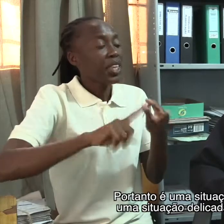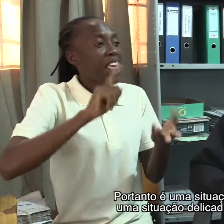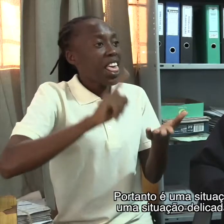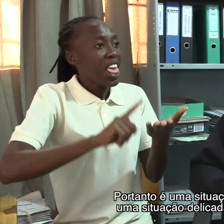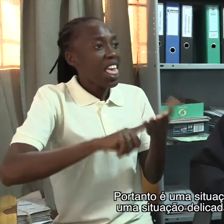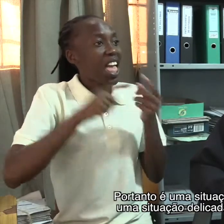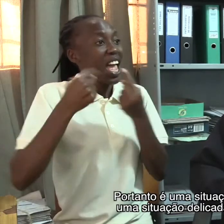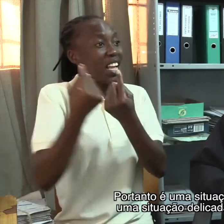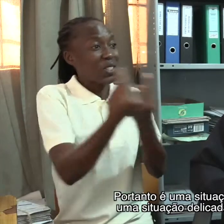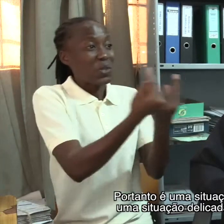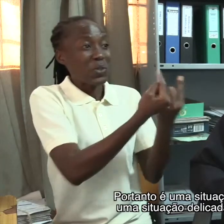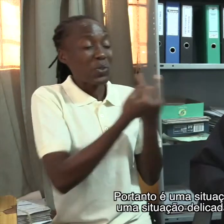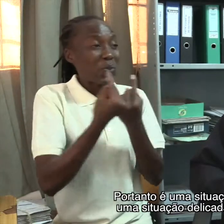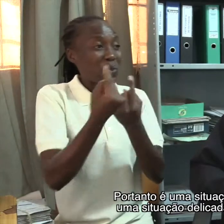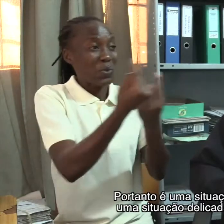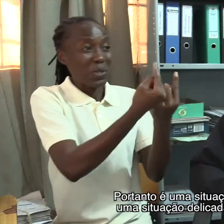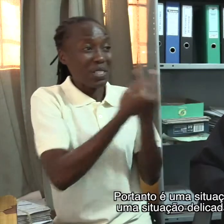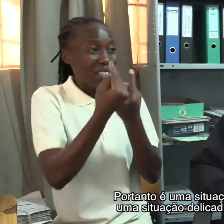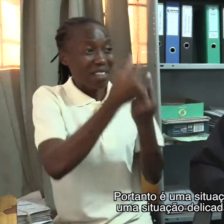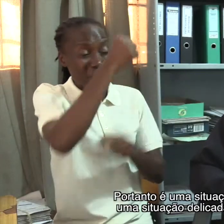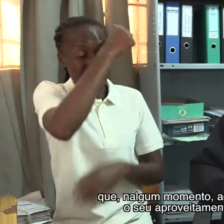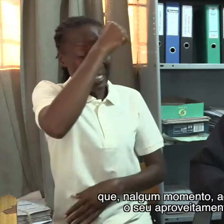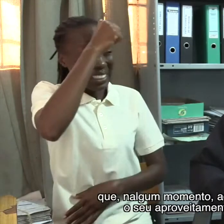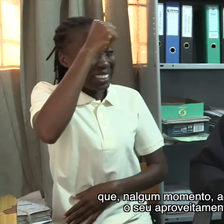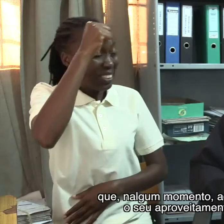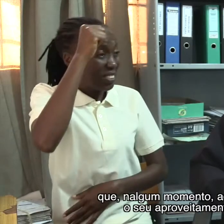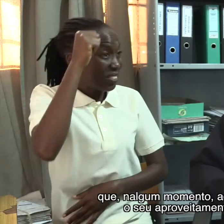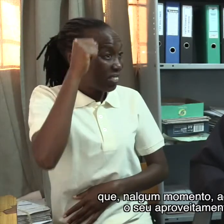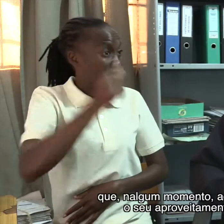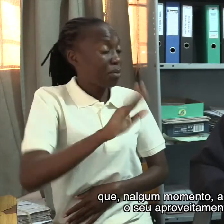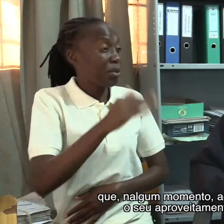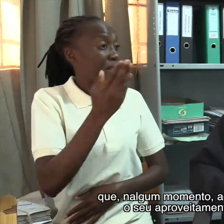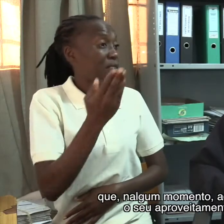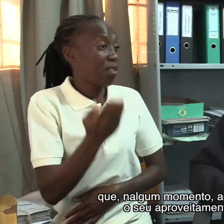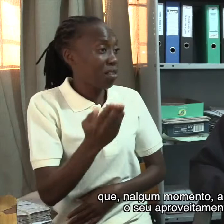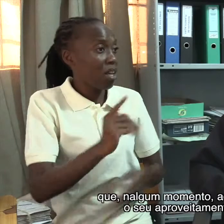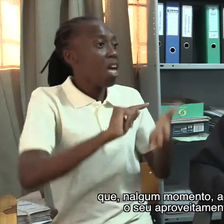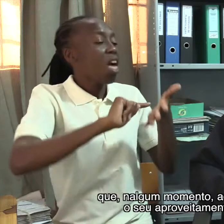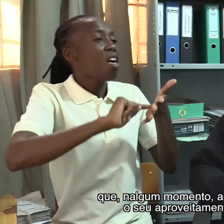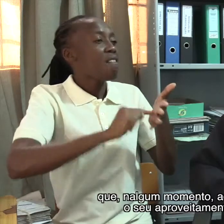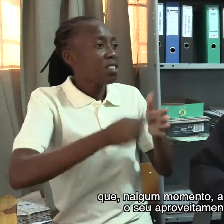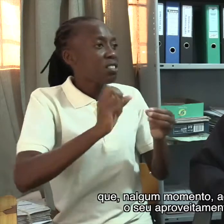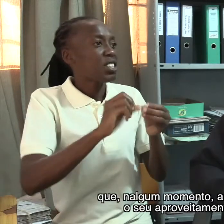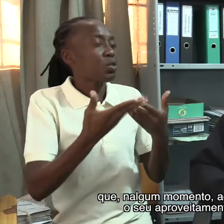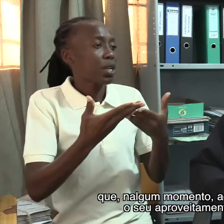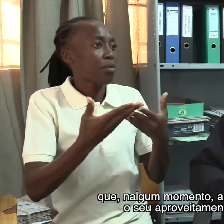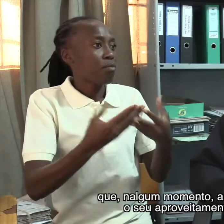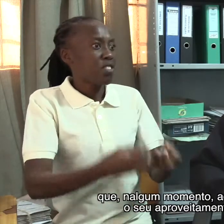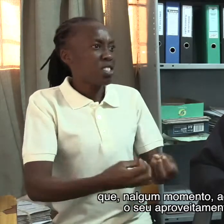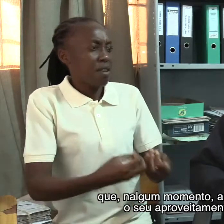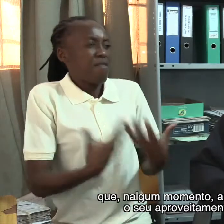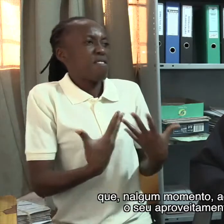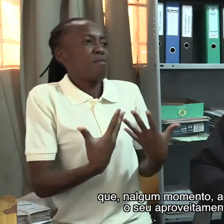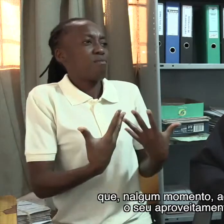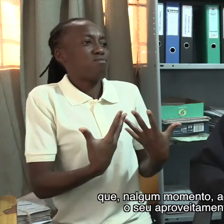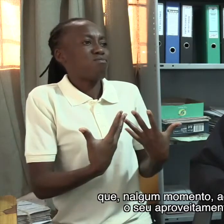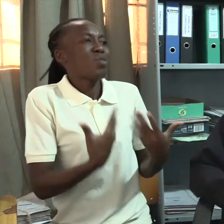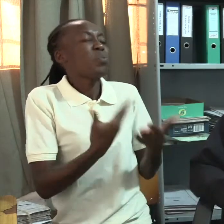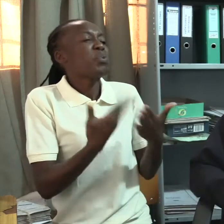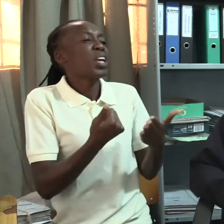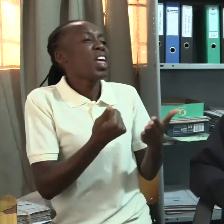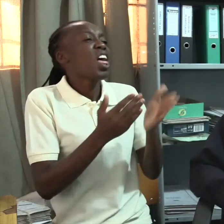muito delicada, uma situação difícil para eles, que em algum momento acaba afetando no seu aproveitamento